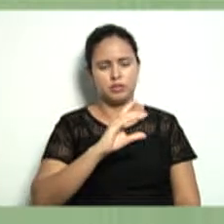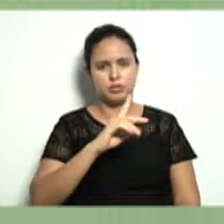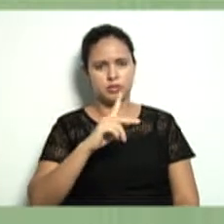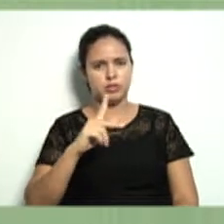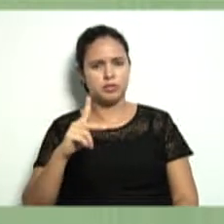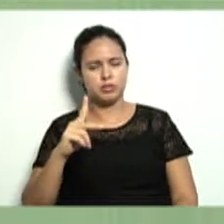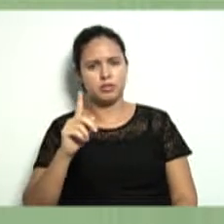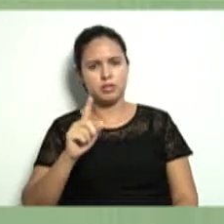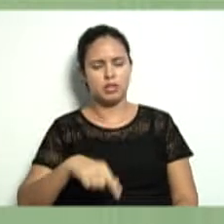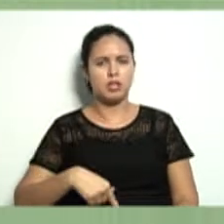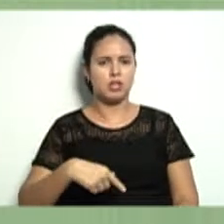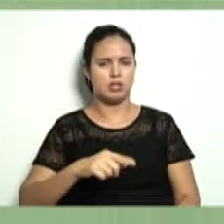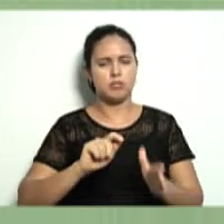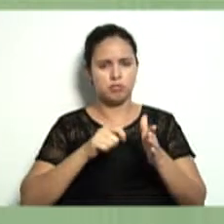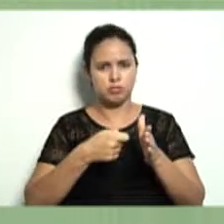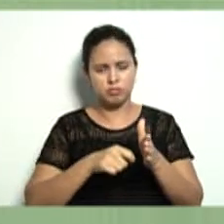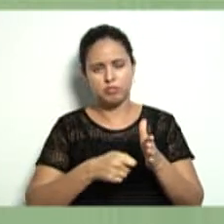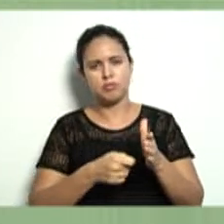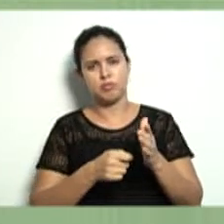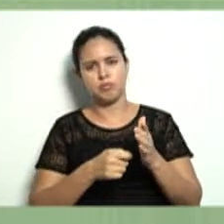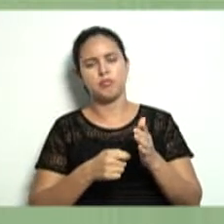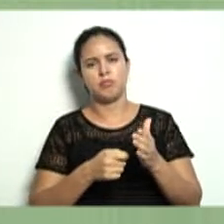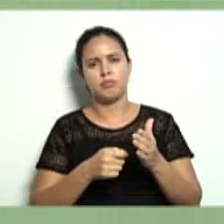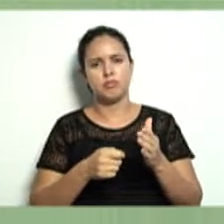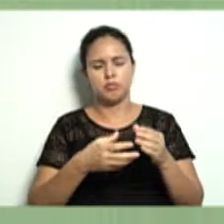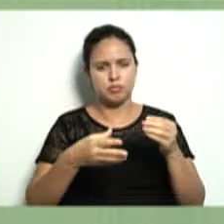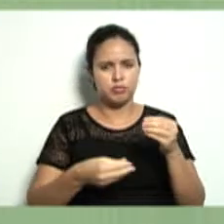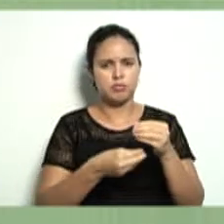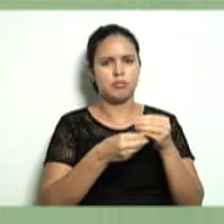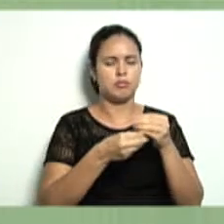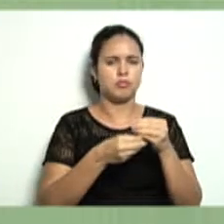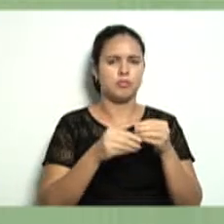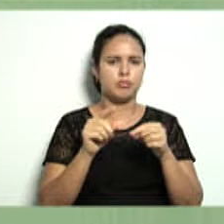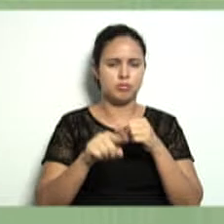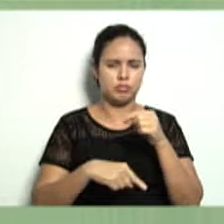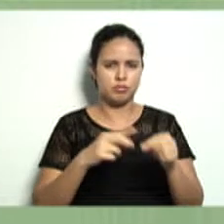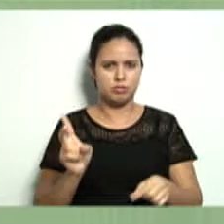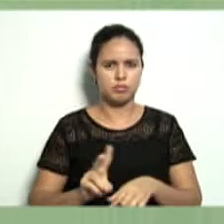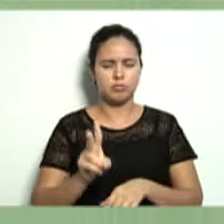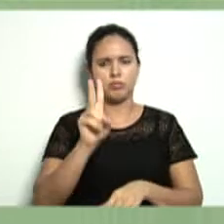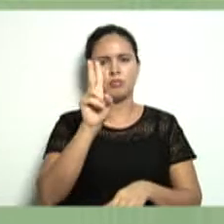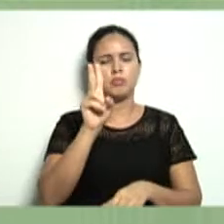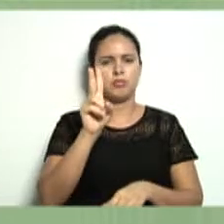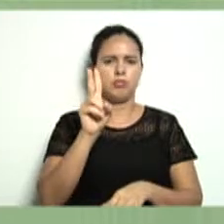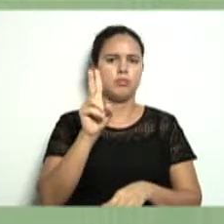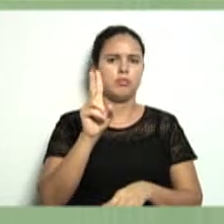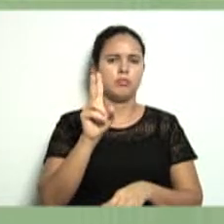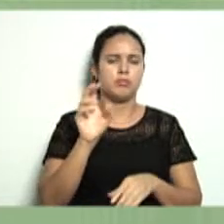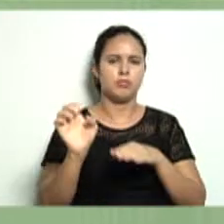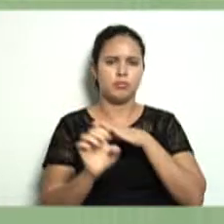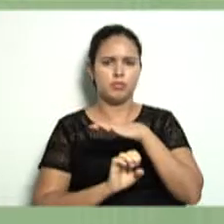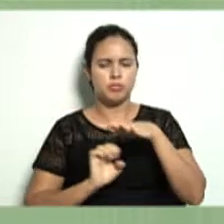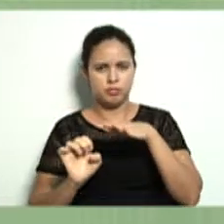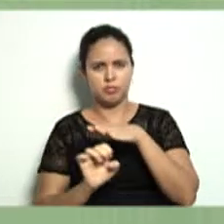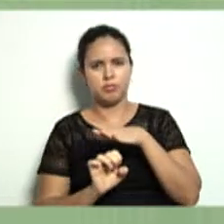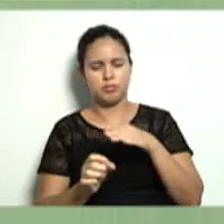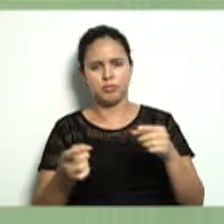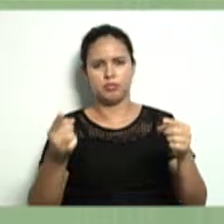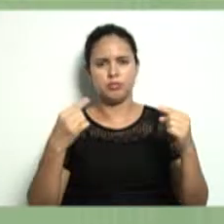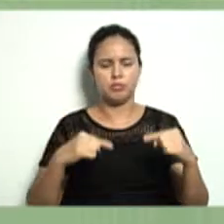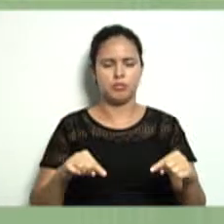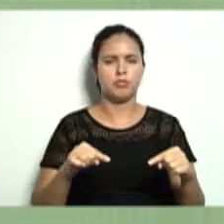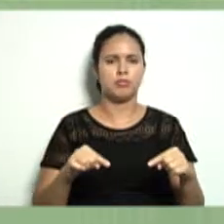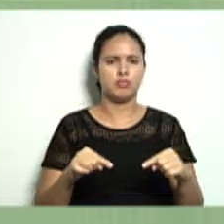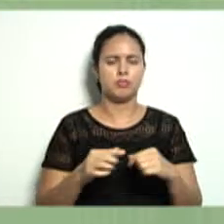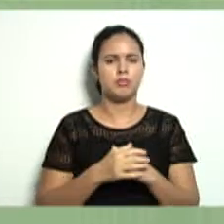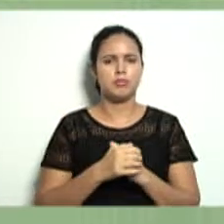corporativa é a chave para reter a valorização das companhias. A outra,